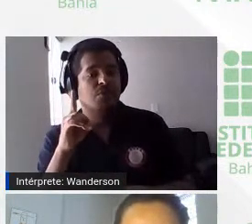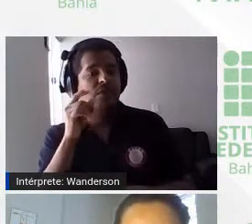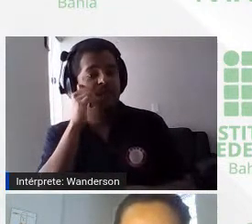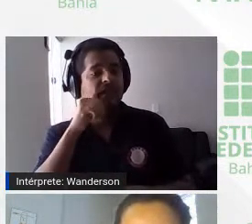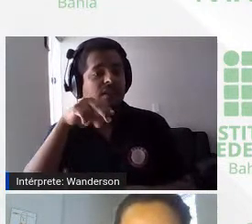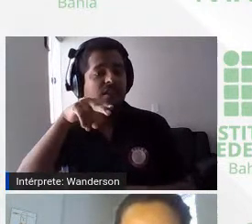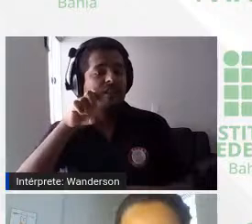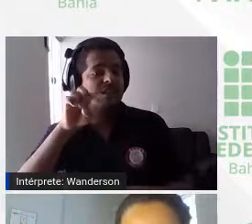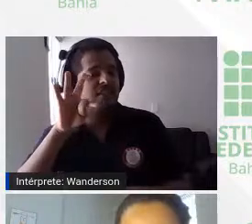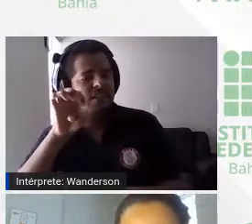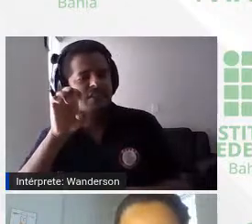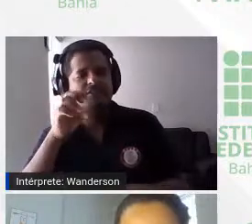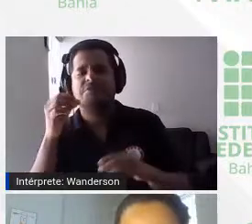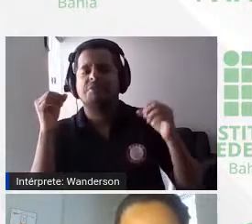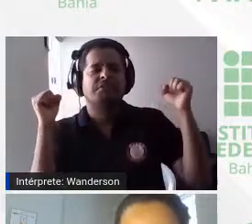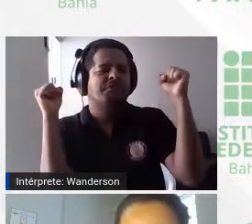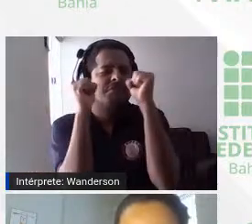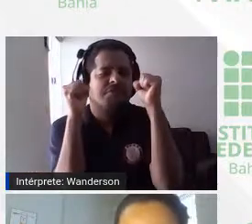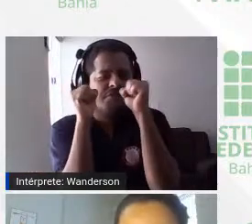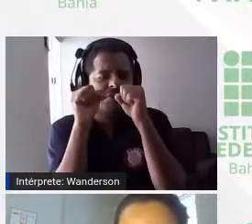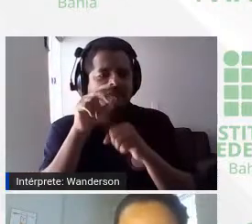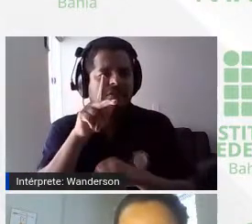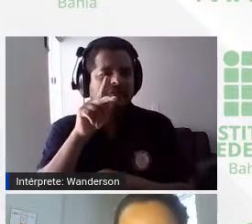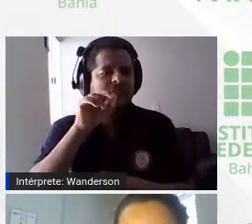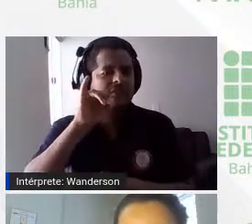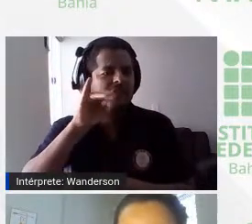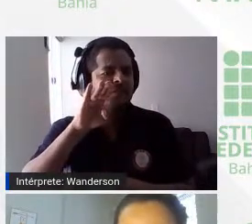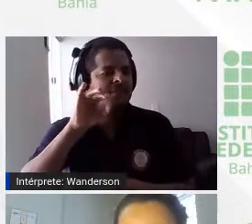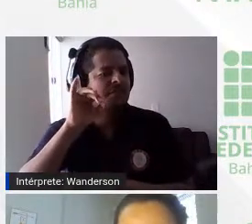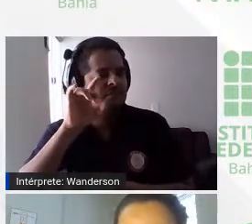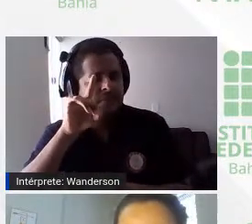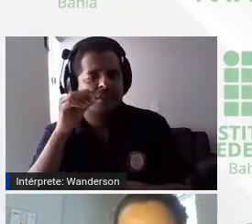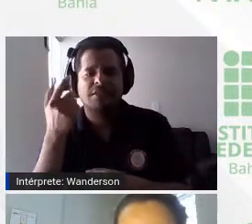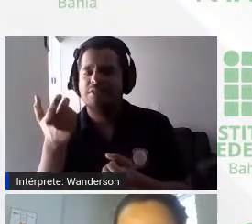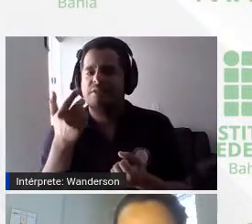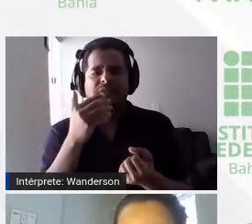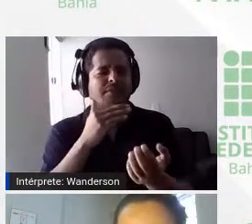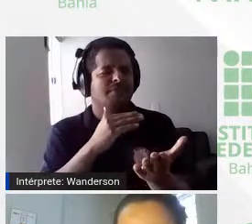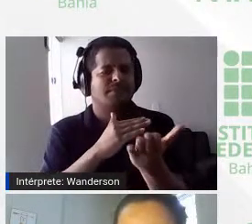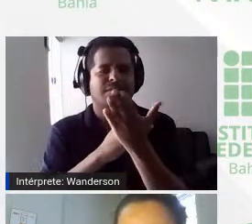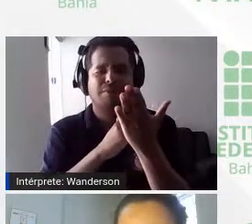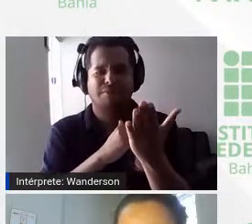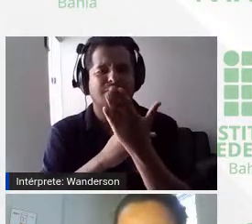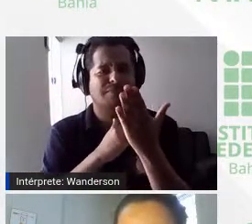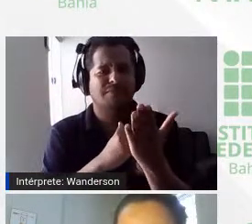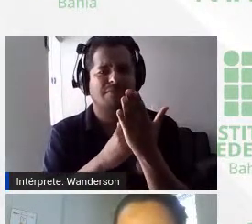eu tô adorando muito o PIBID, tá me proporcionando.